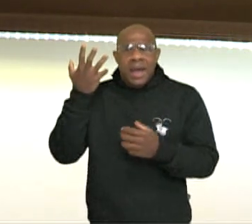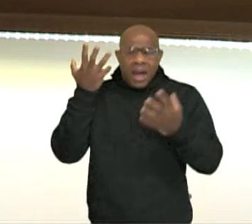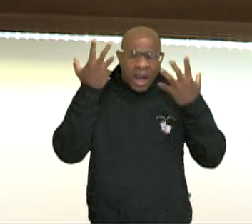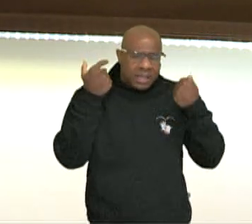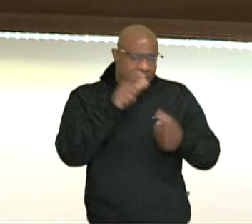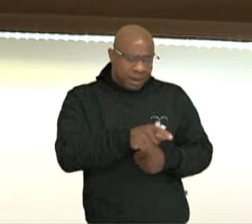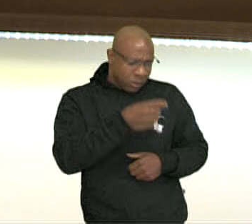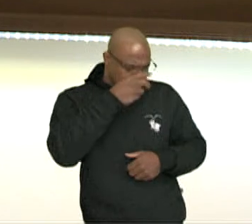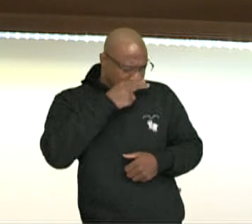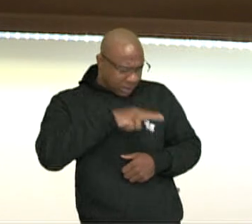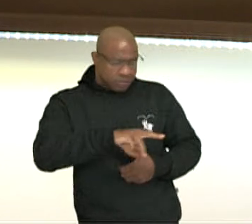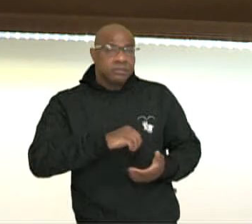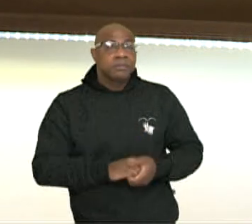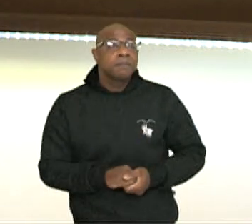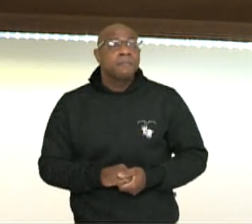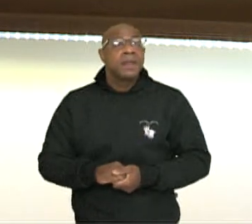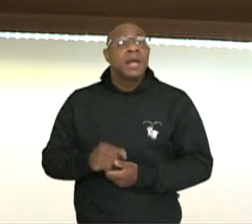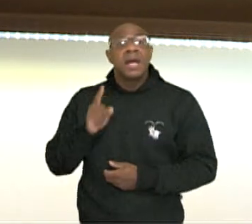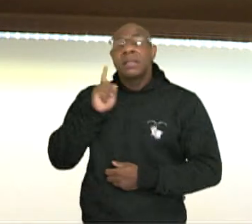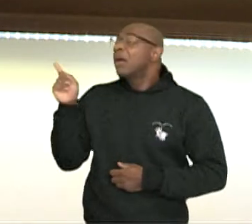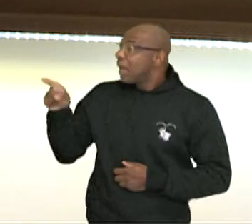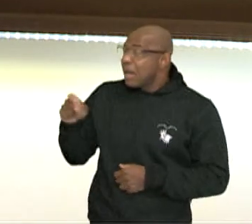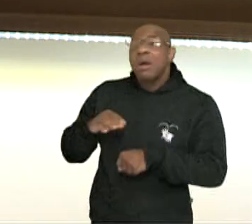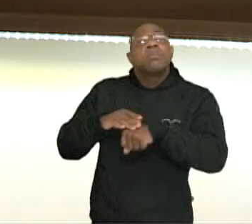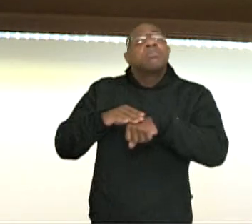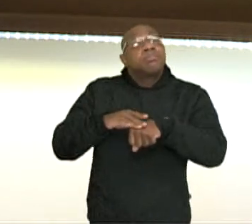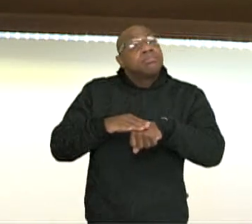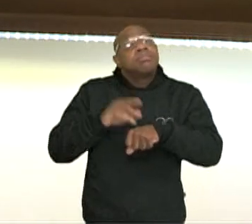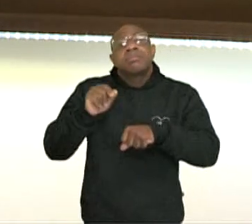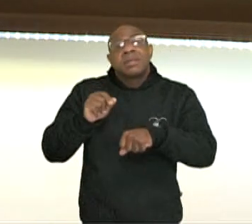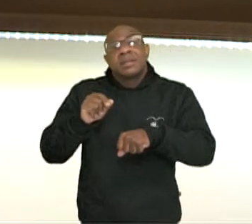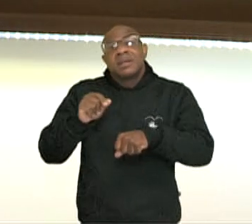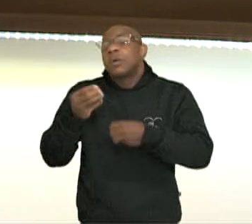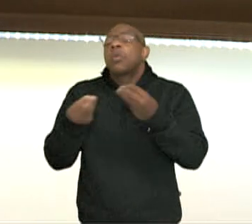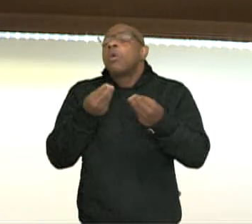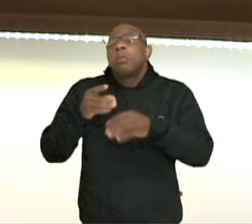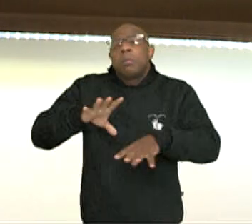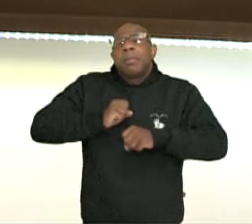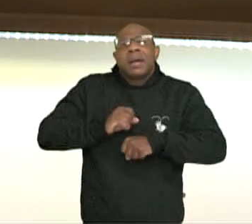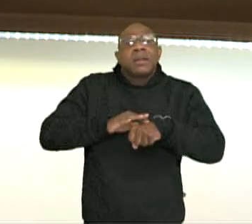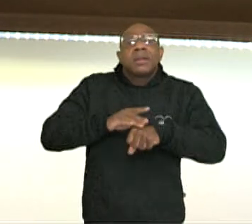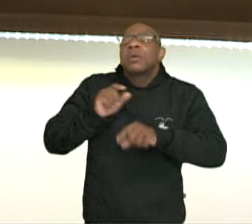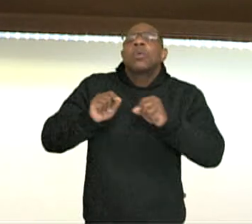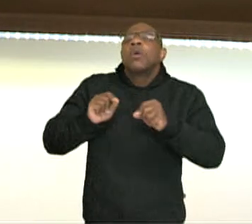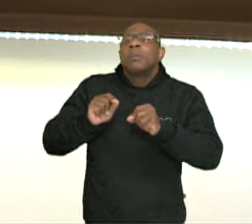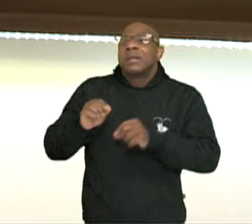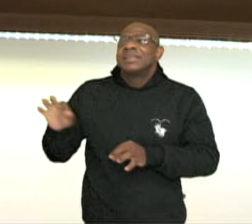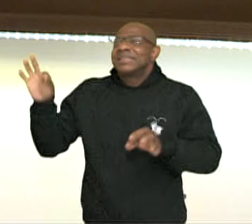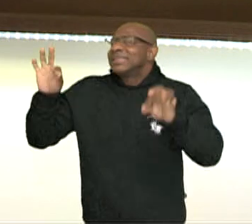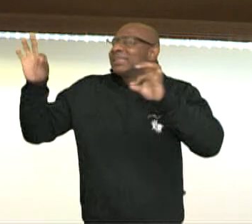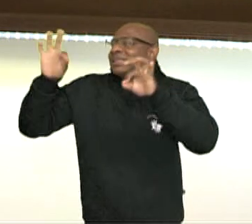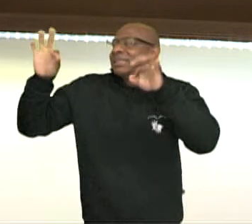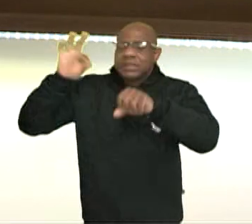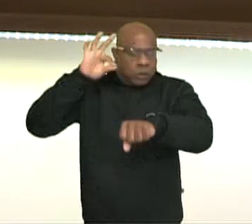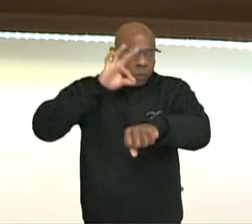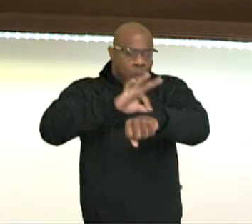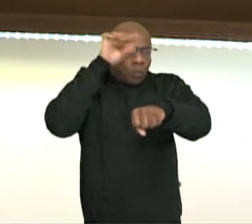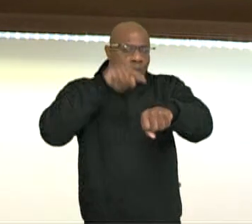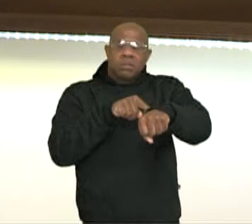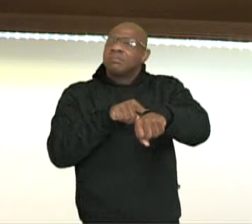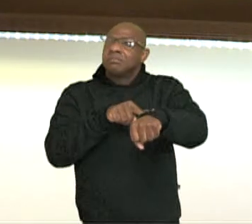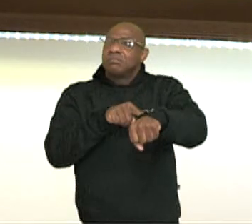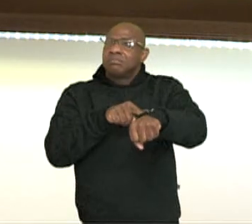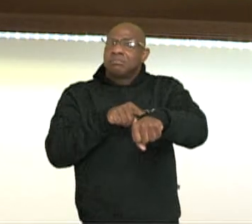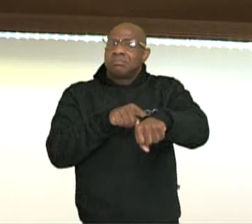causada por vermes, que é transmitida através da picada de inseto. Então, não é direto o verme com